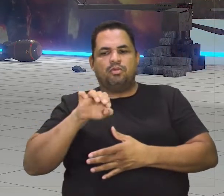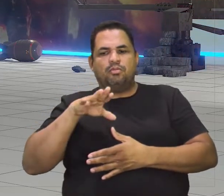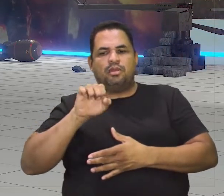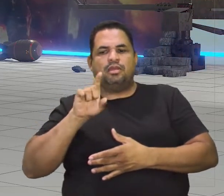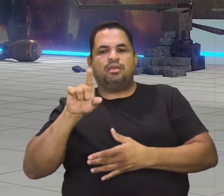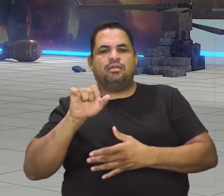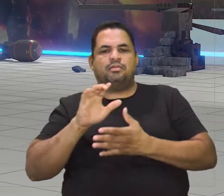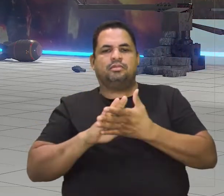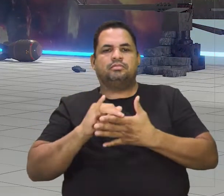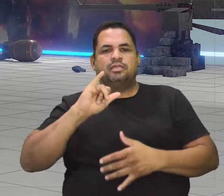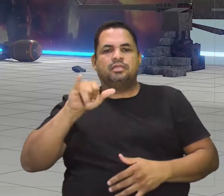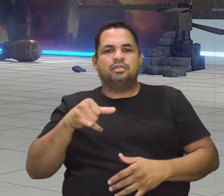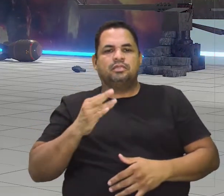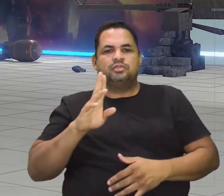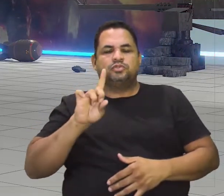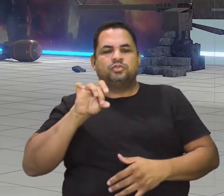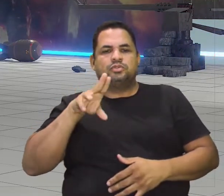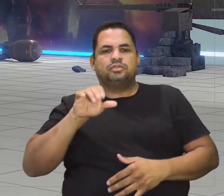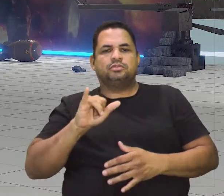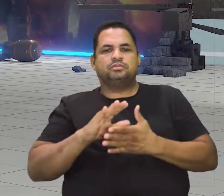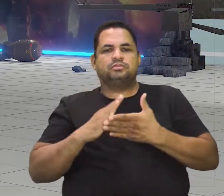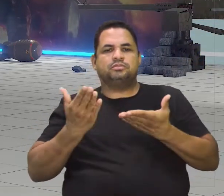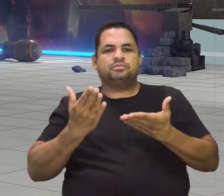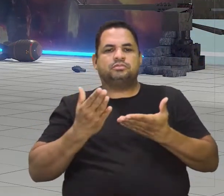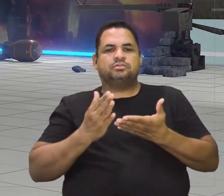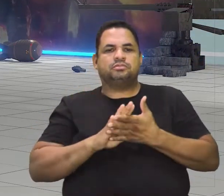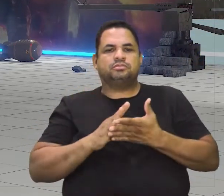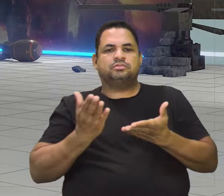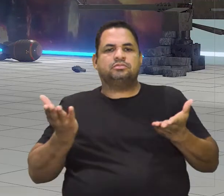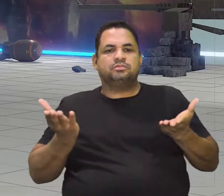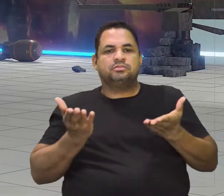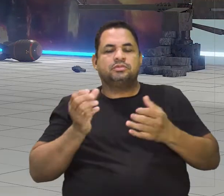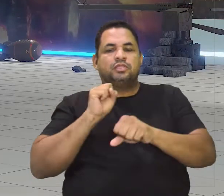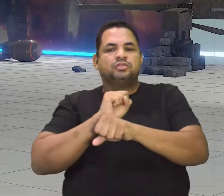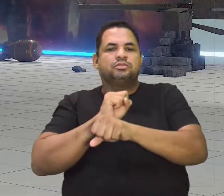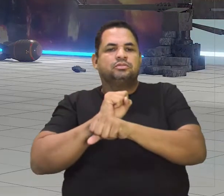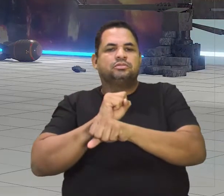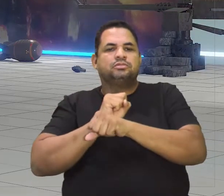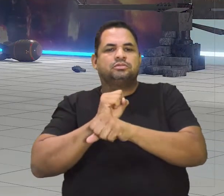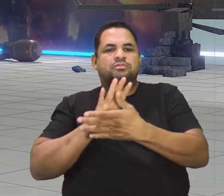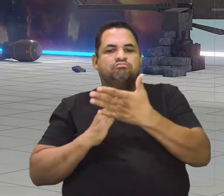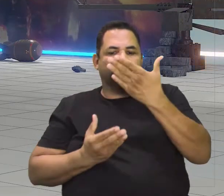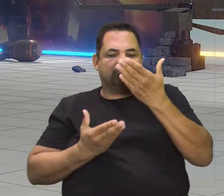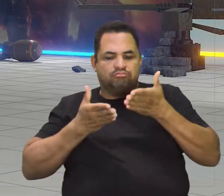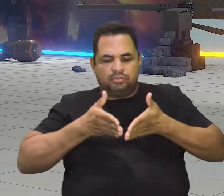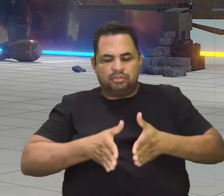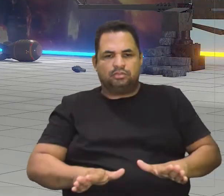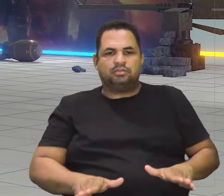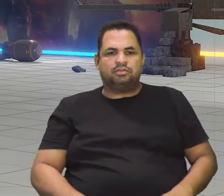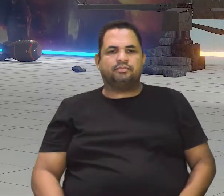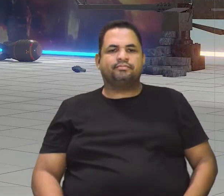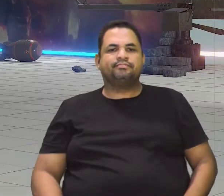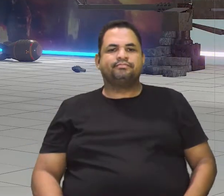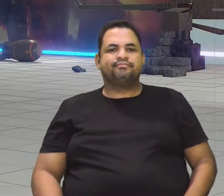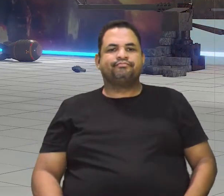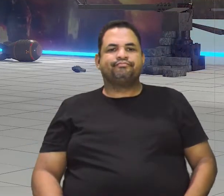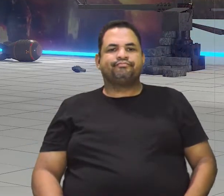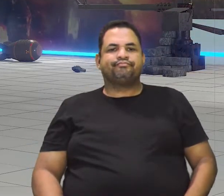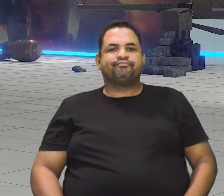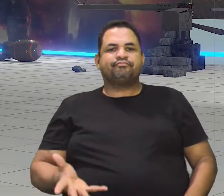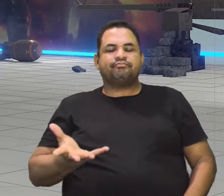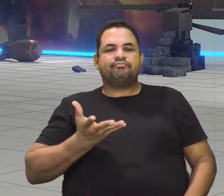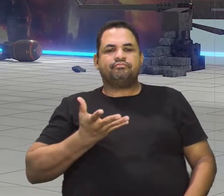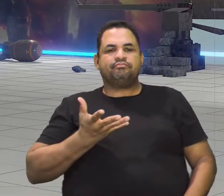para o judaísmo, eles estão até hoje esperando o Messias que ainda não chegou. O que eu quero que